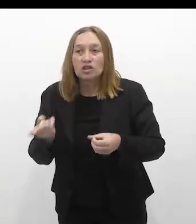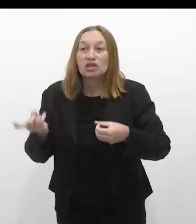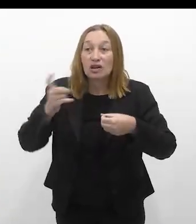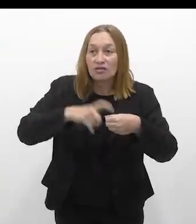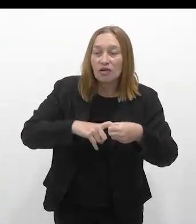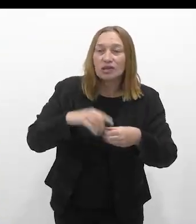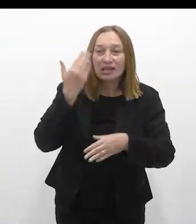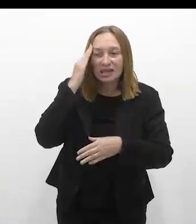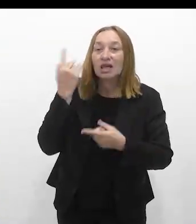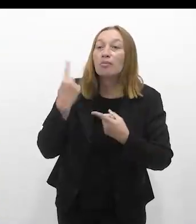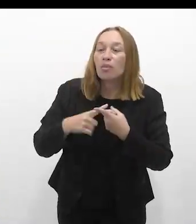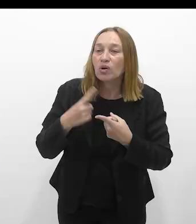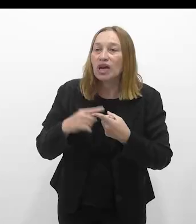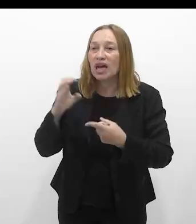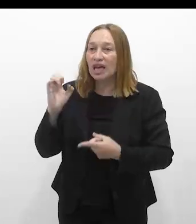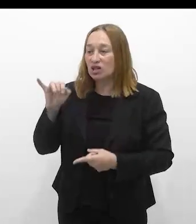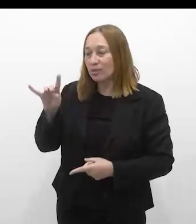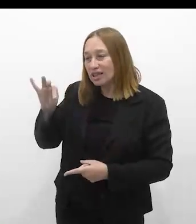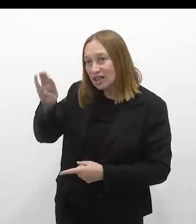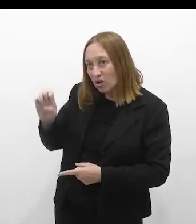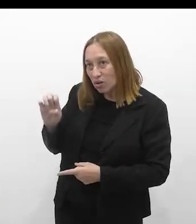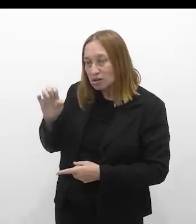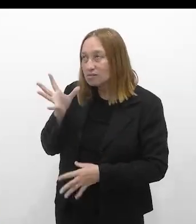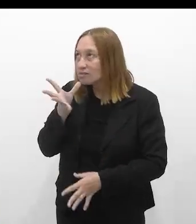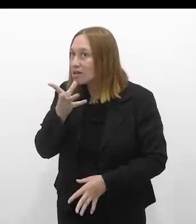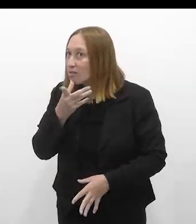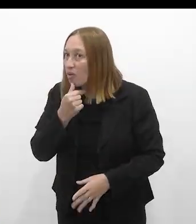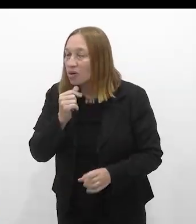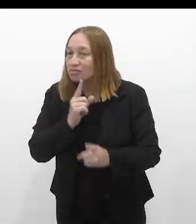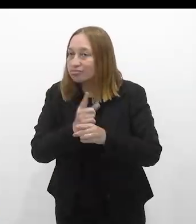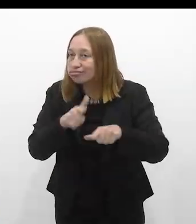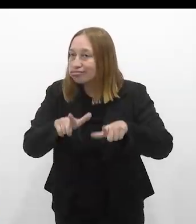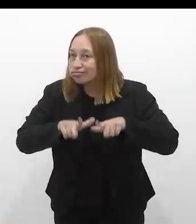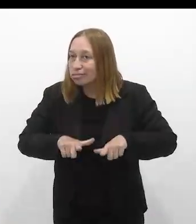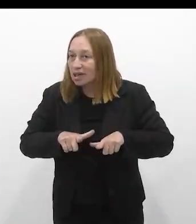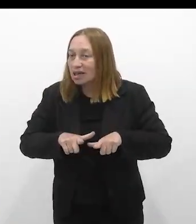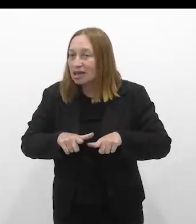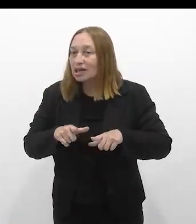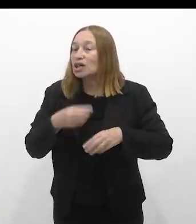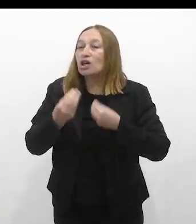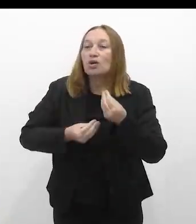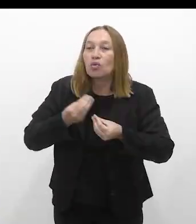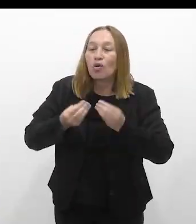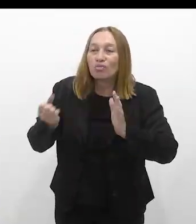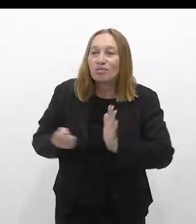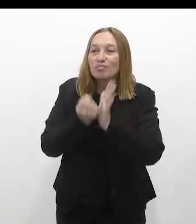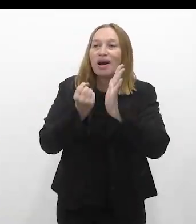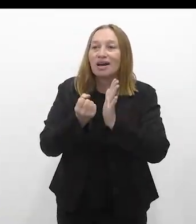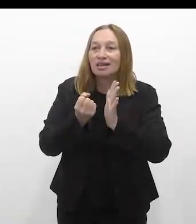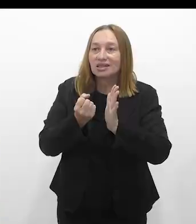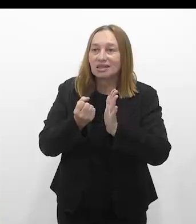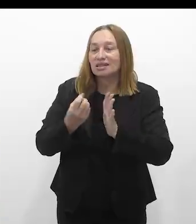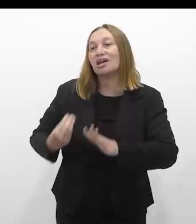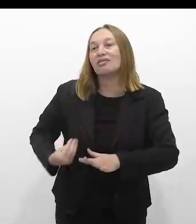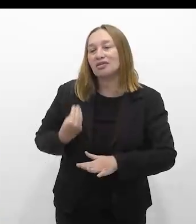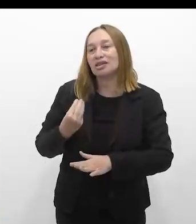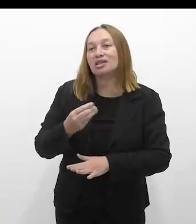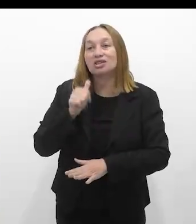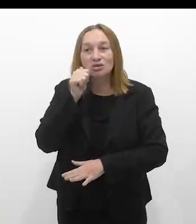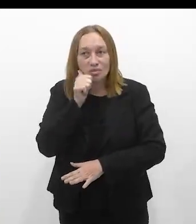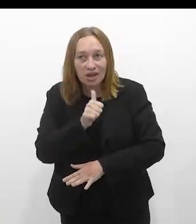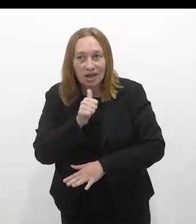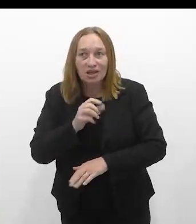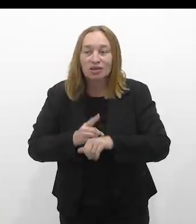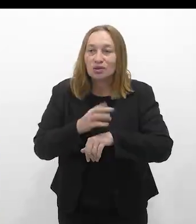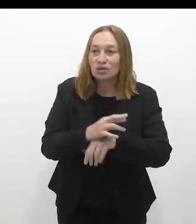vai entender por que ainda a endometriose demora tanto para ser diagnosticada e como isso impacta diretamente na